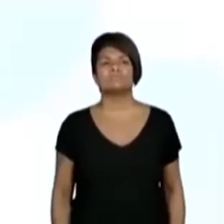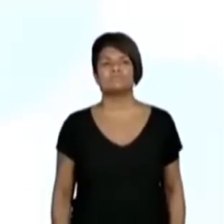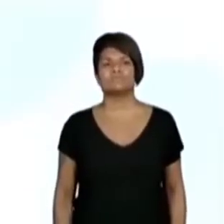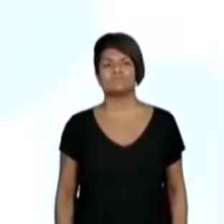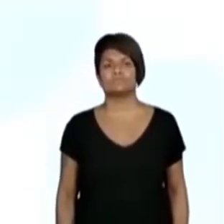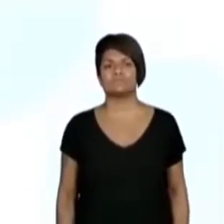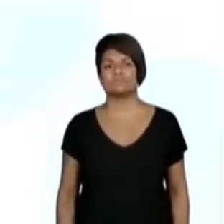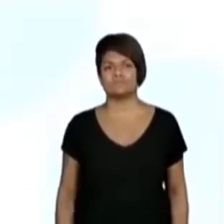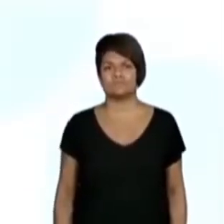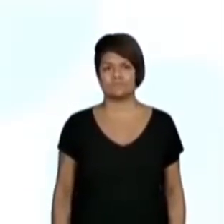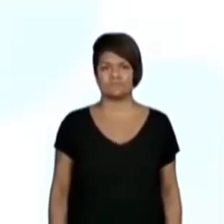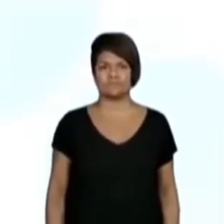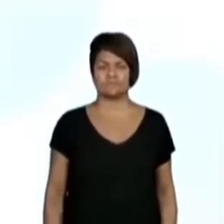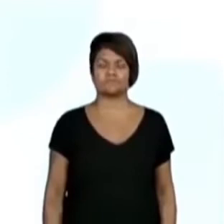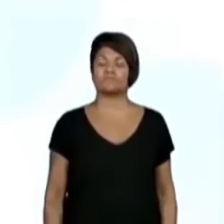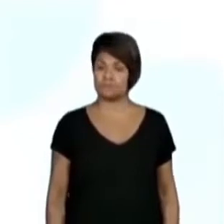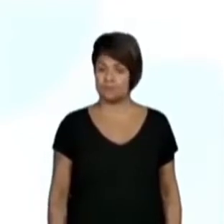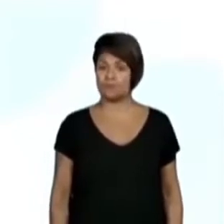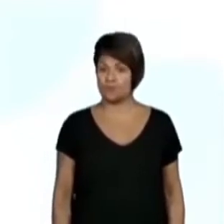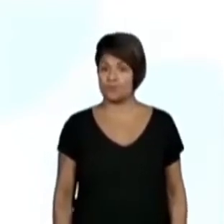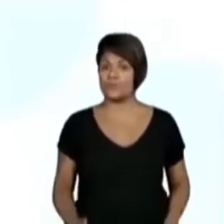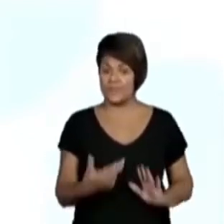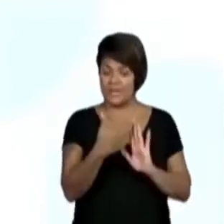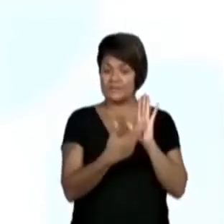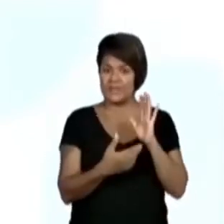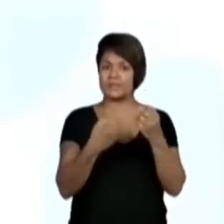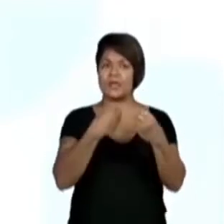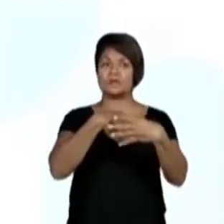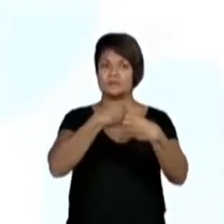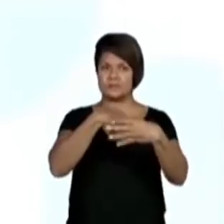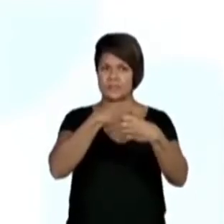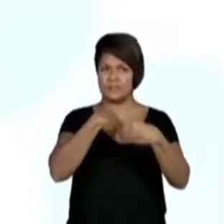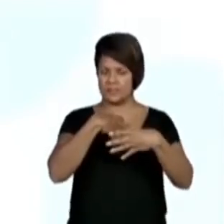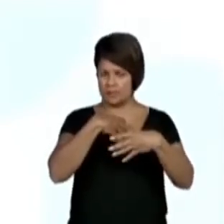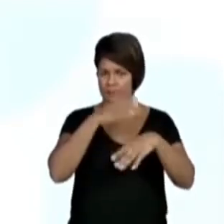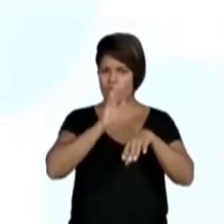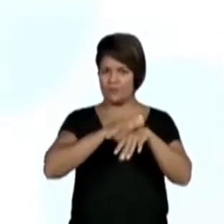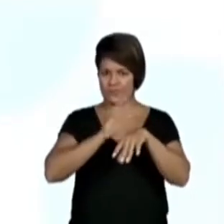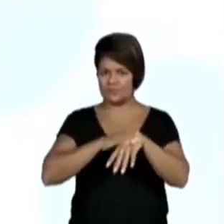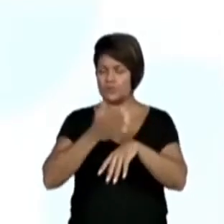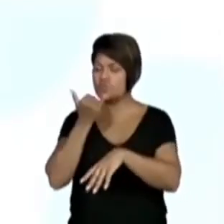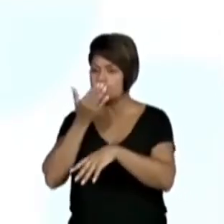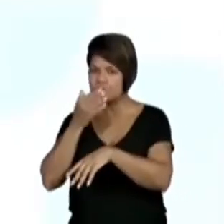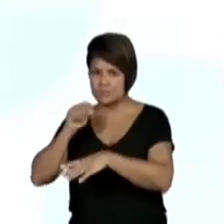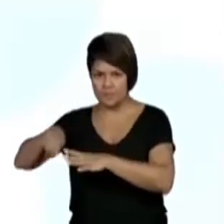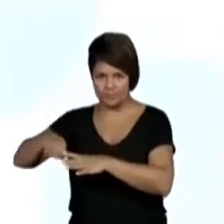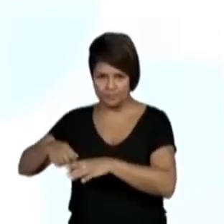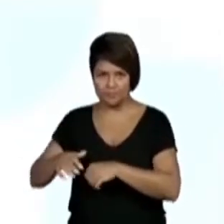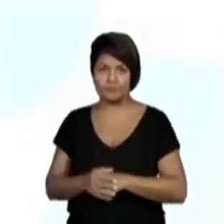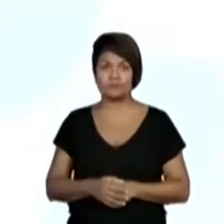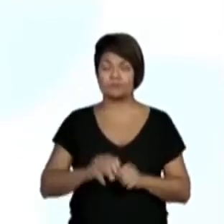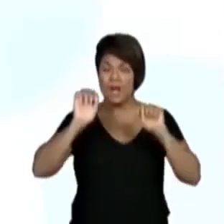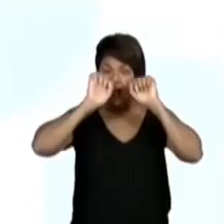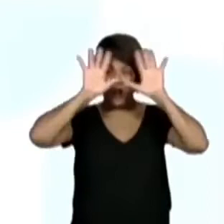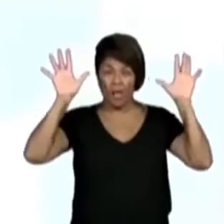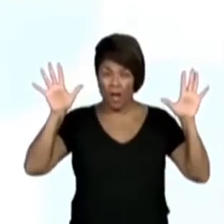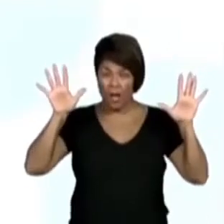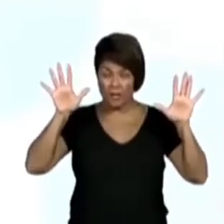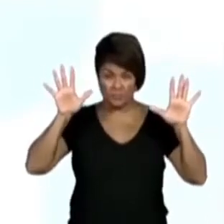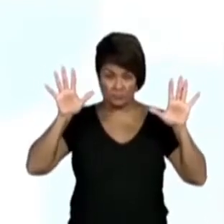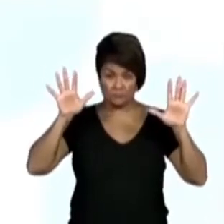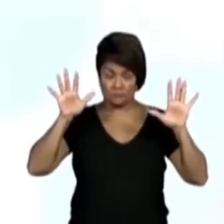As receitas nos ensinam a fazer pratos, dão instruções claras de